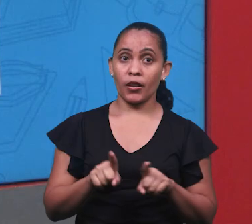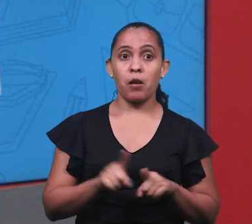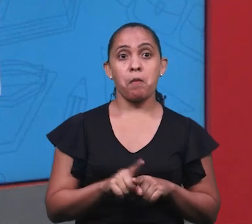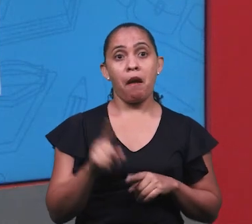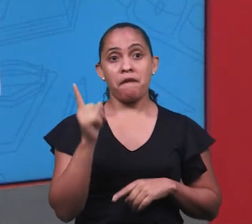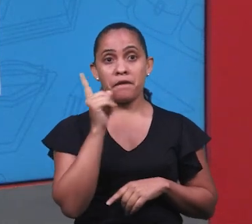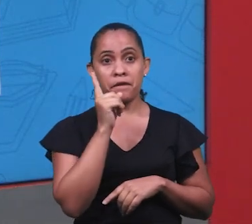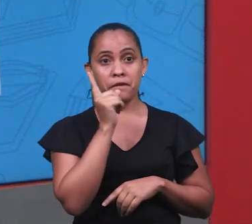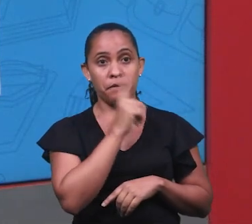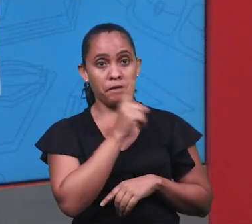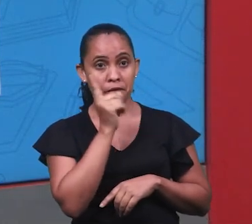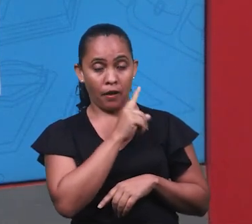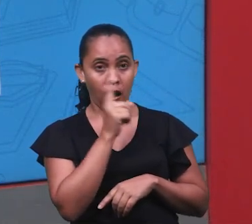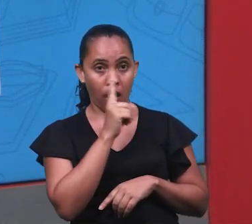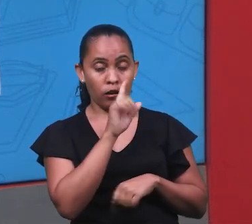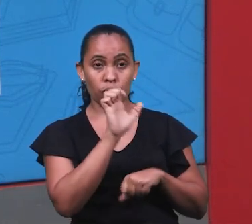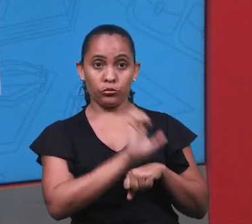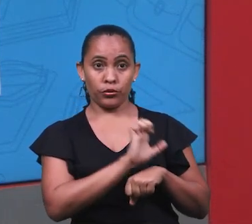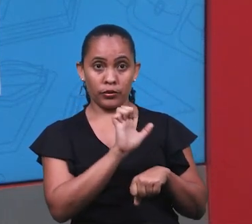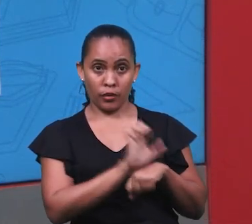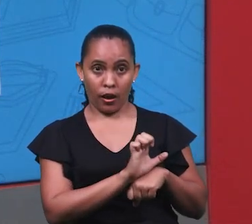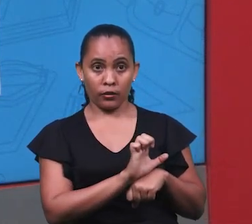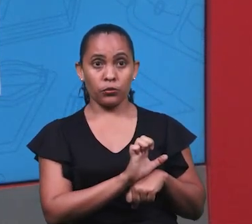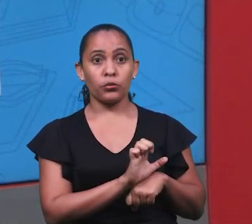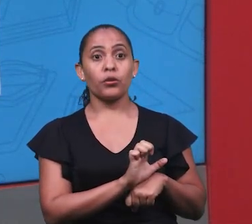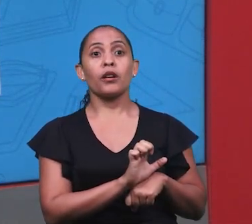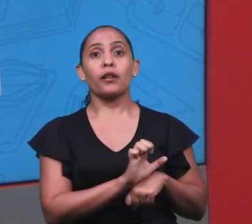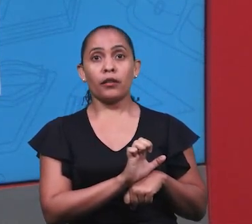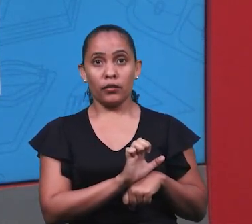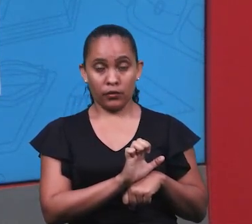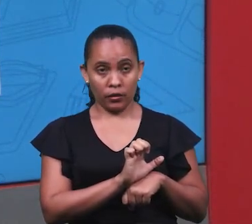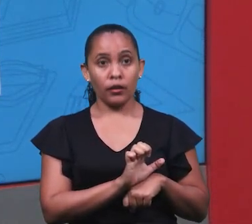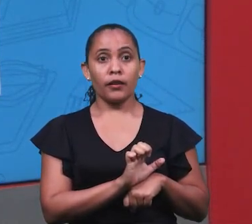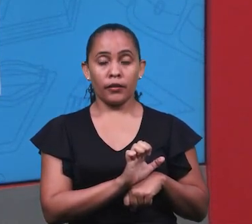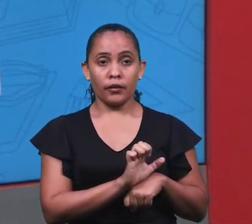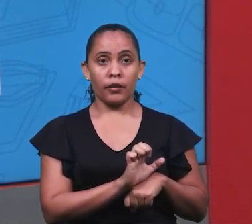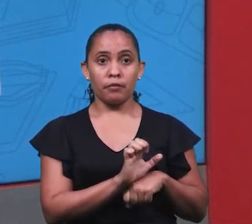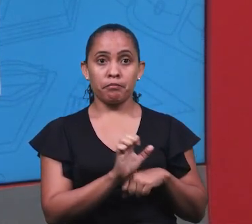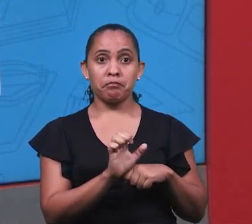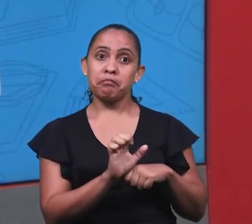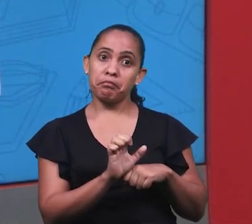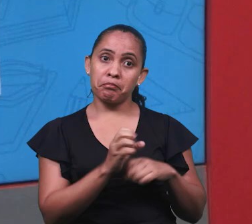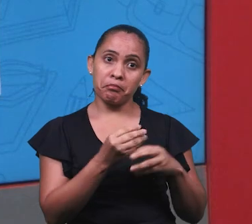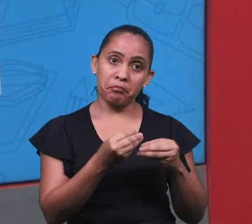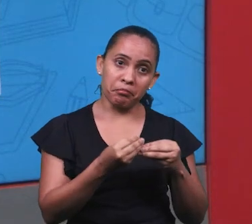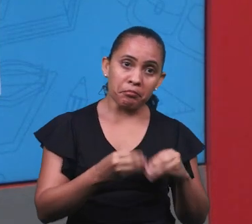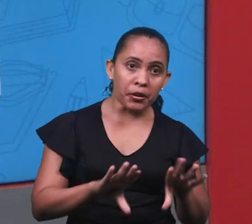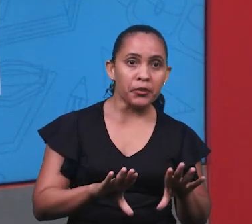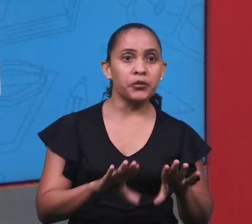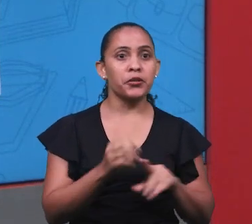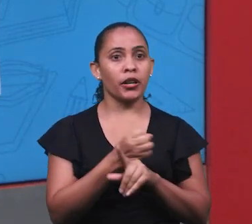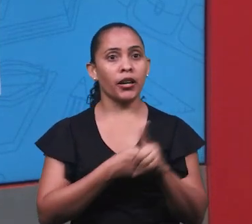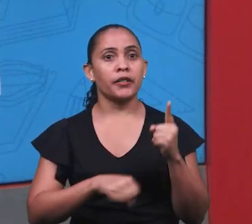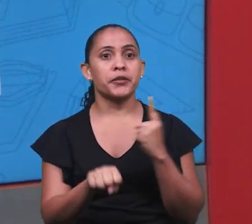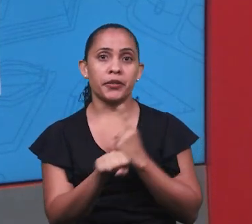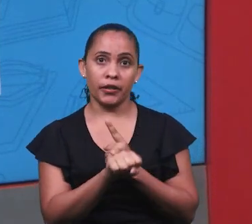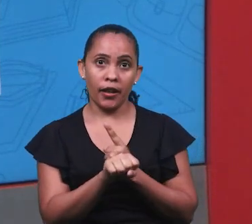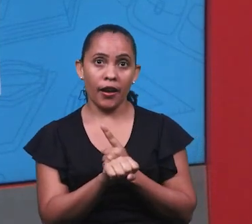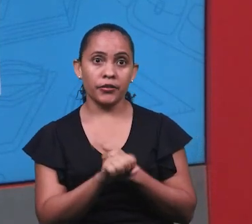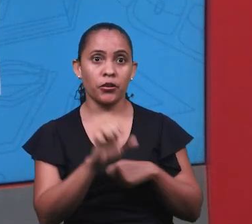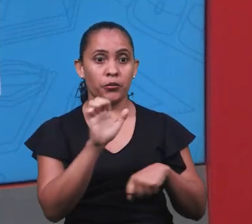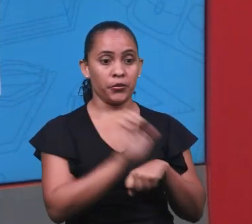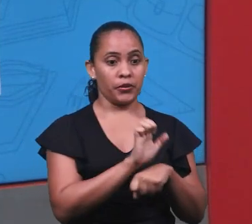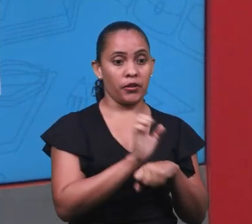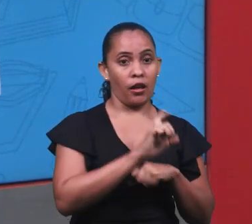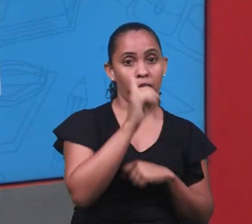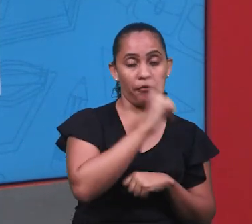Estado acaba por comprometer a conduta da sociedade enquanto coletividade? Você entende que são 2 ideias? Olha, o Estado